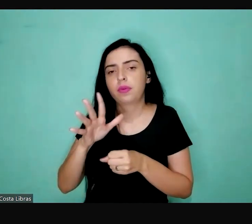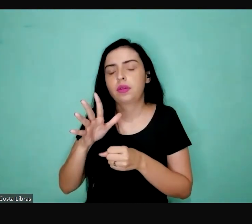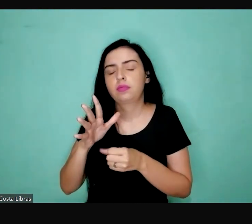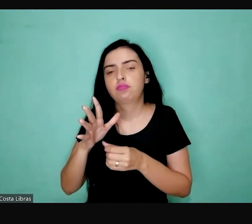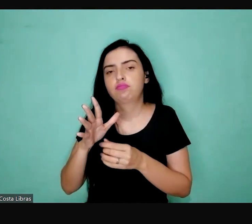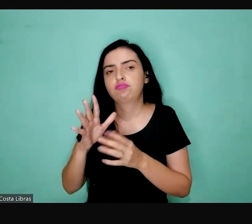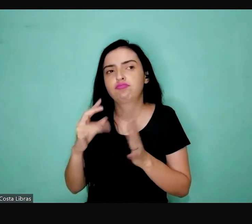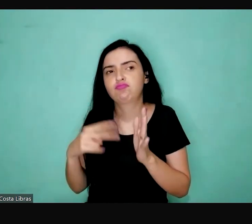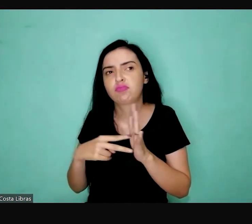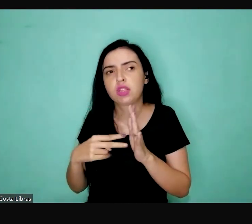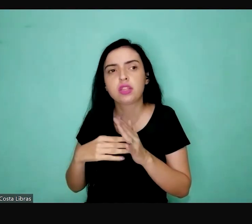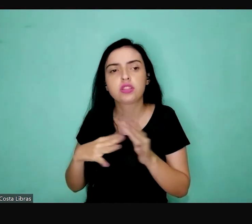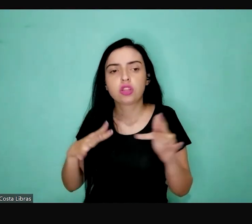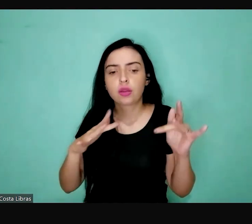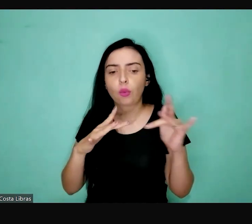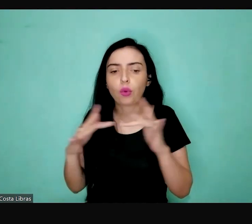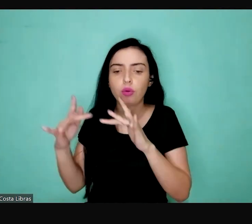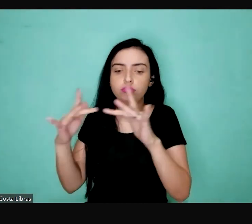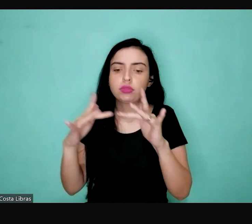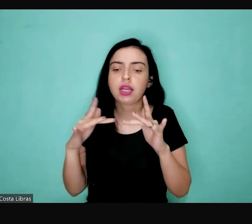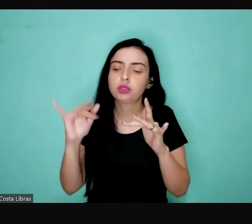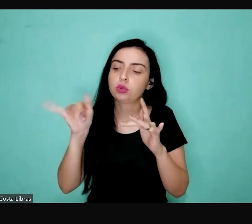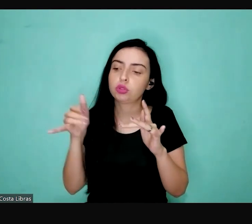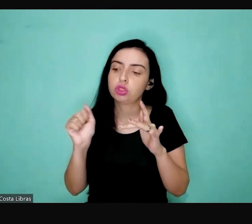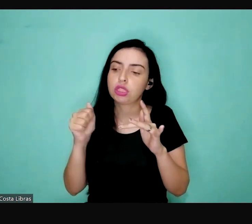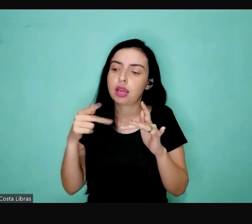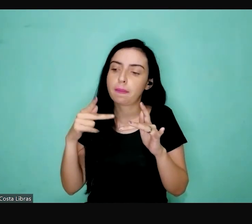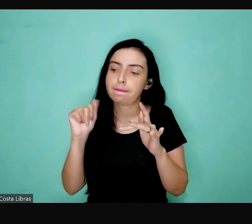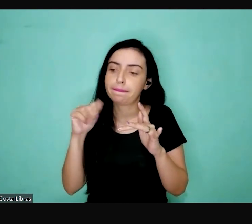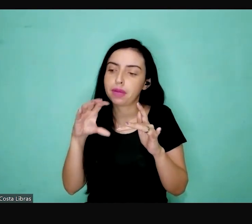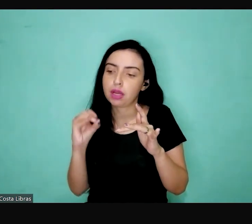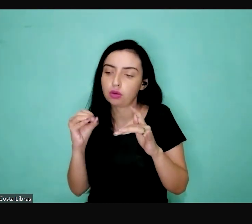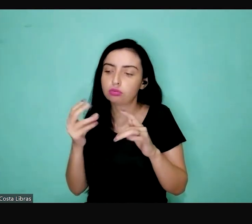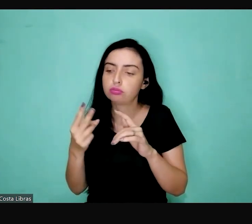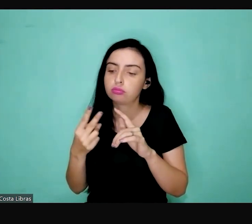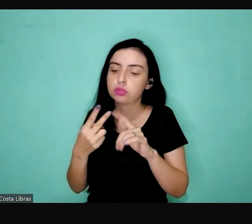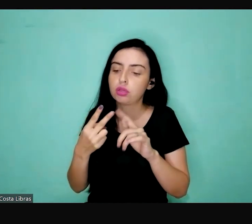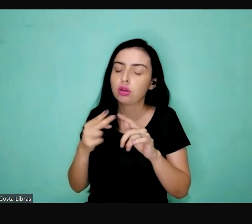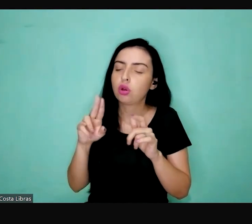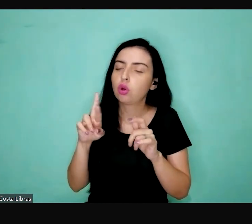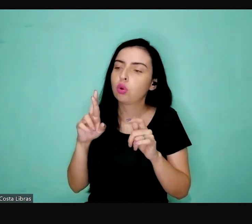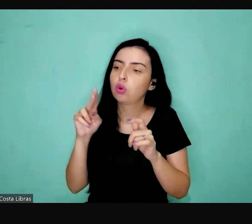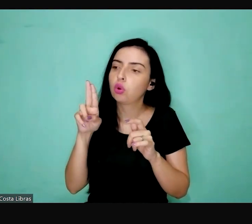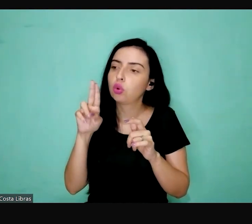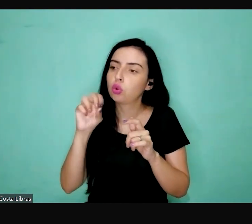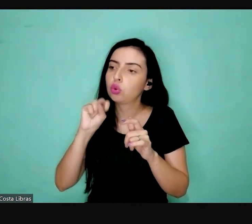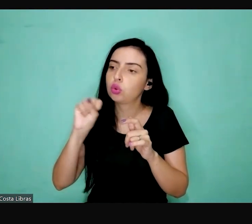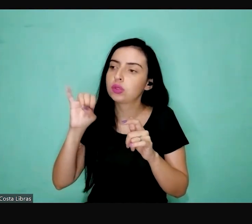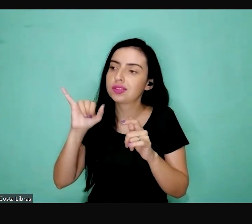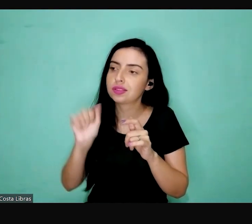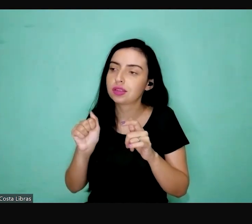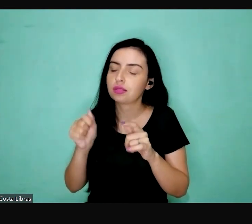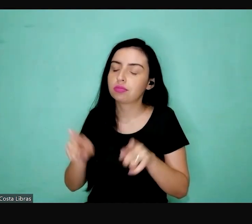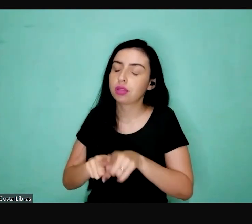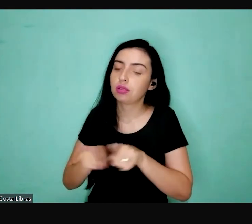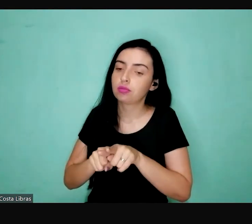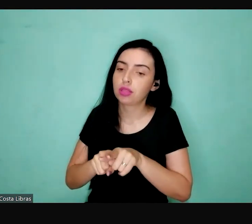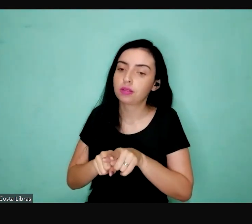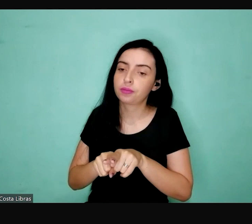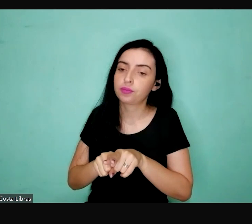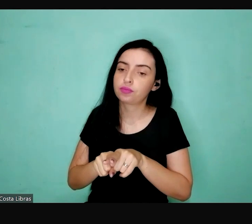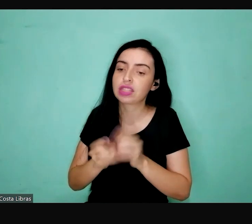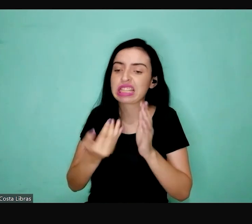tinha fronteiras com o Japão, porque a Rússia também era membro até que